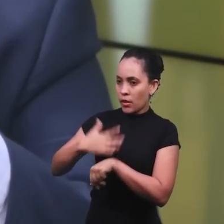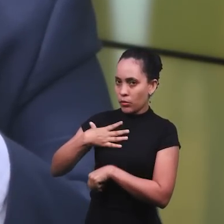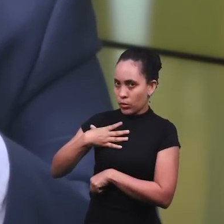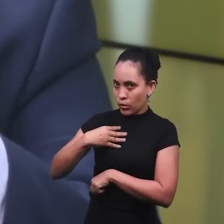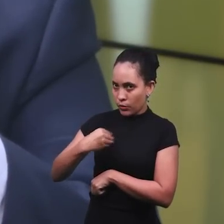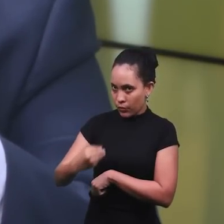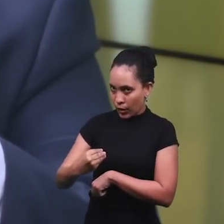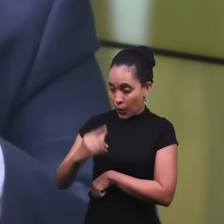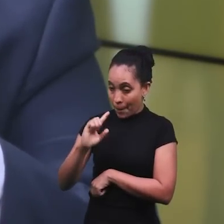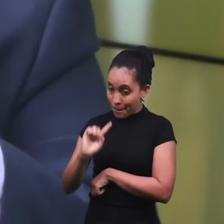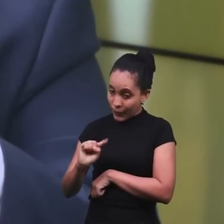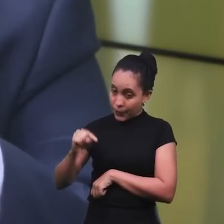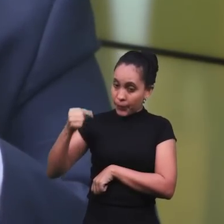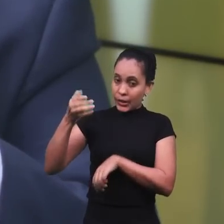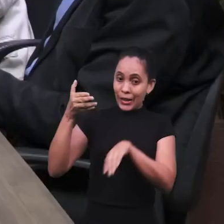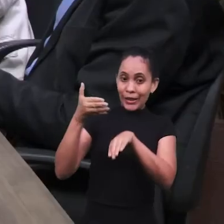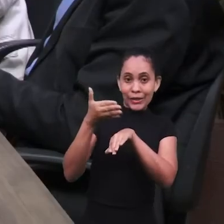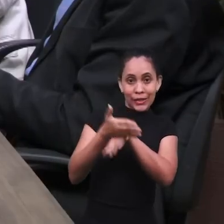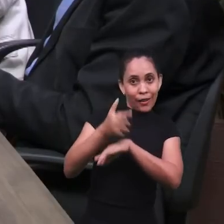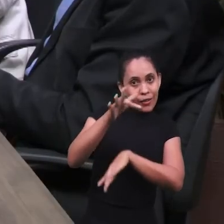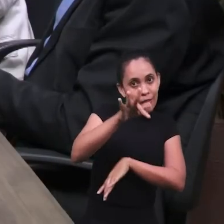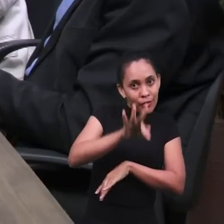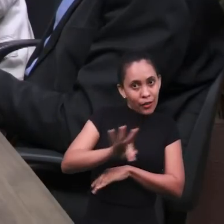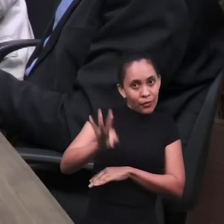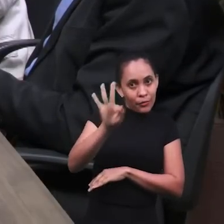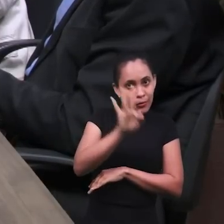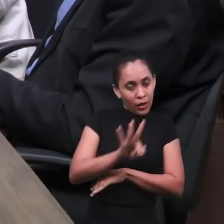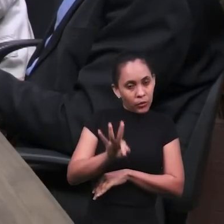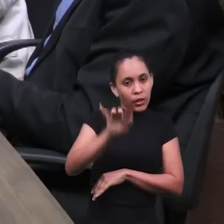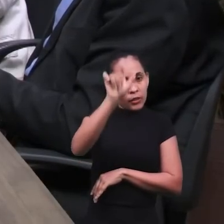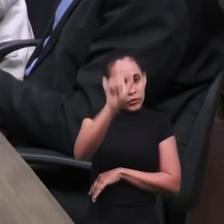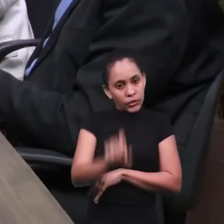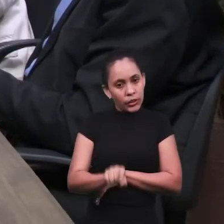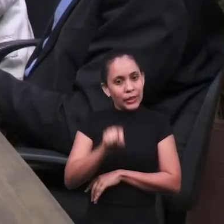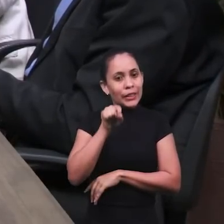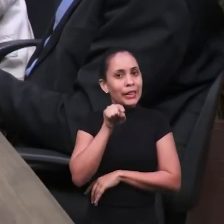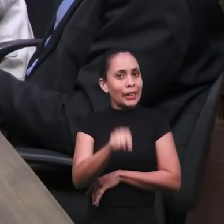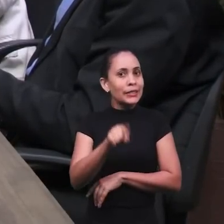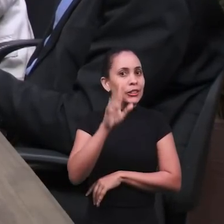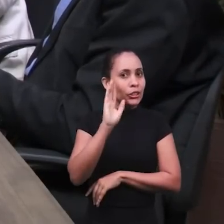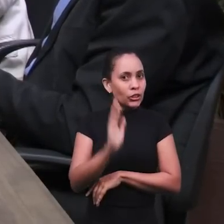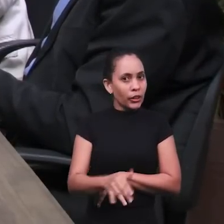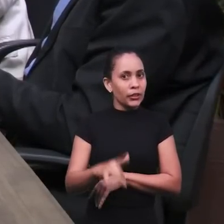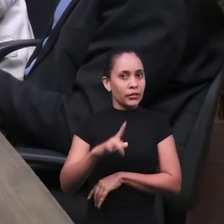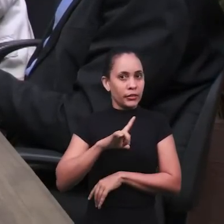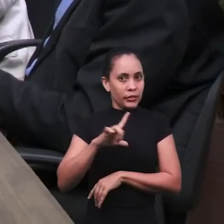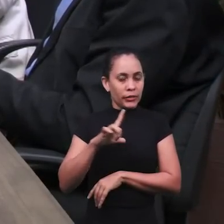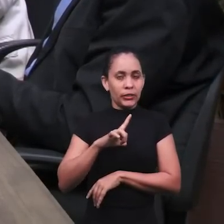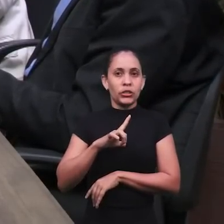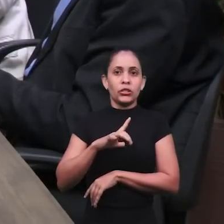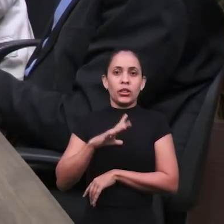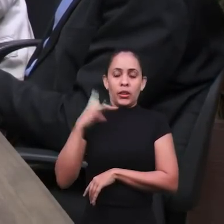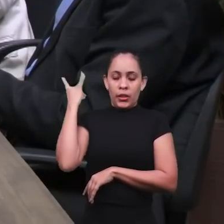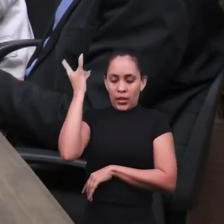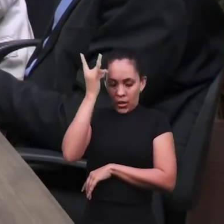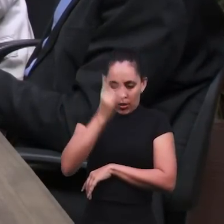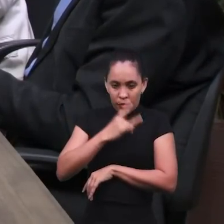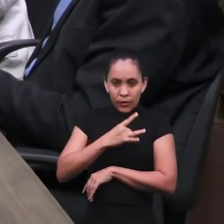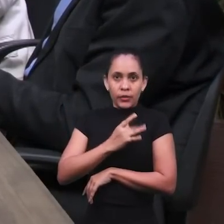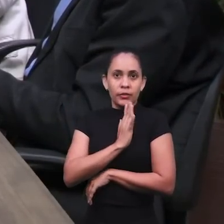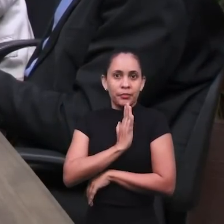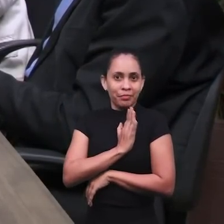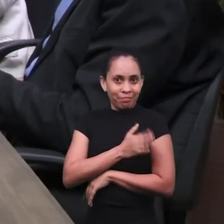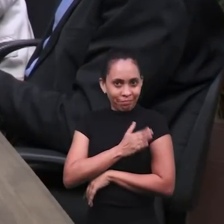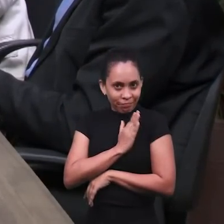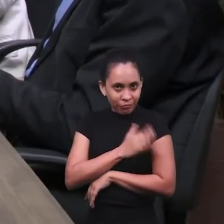para que quando ele entrar na universidade, ele esteja suficientemente preenchido com